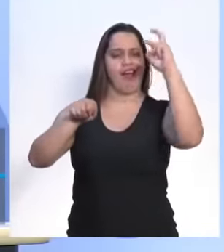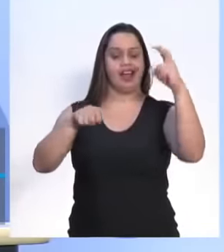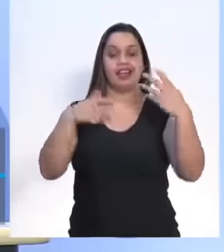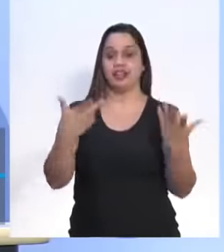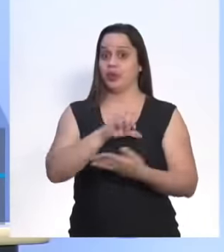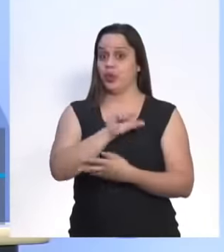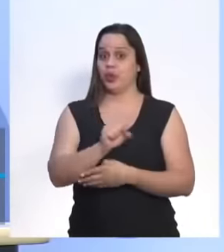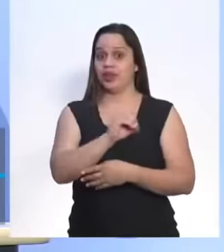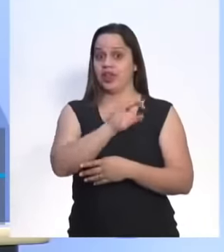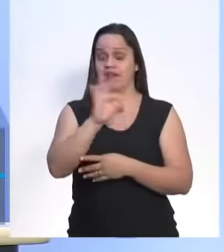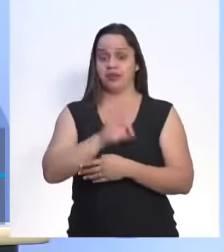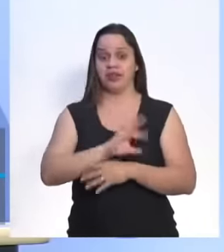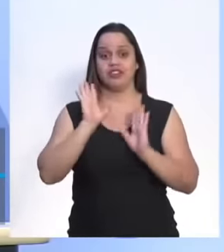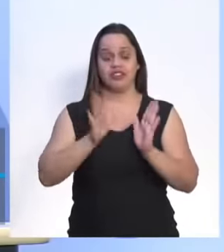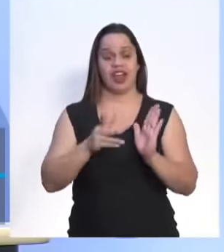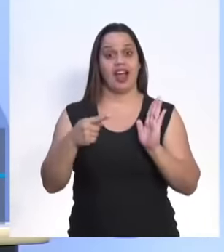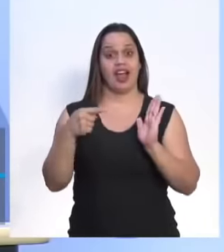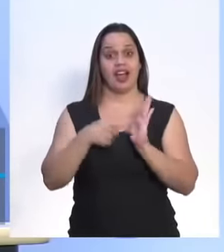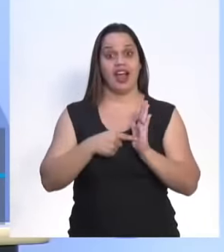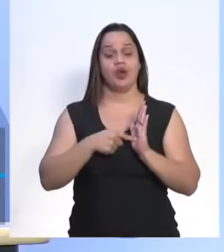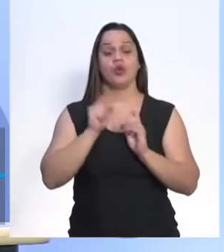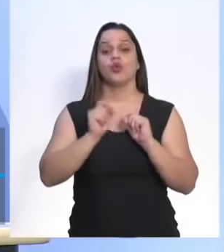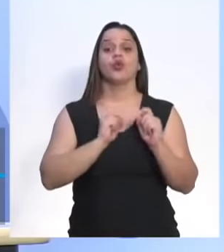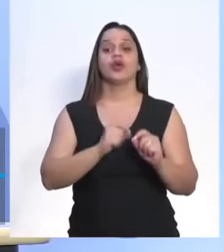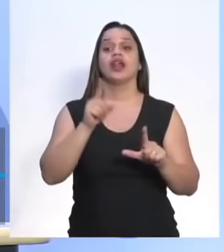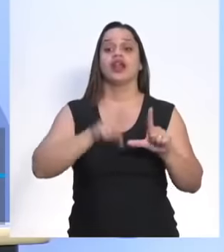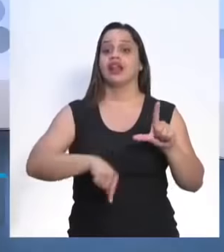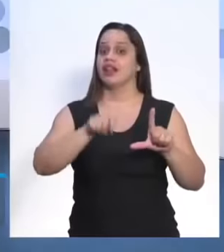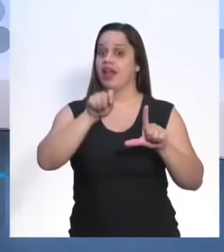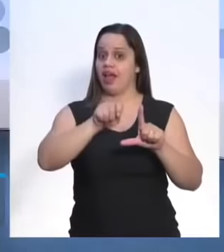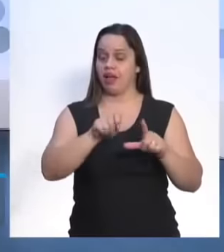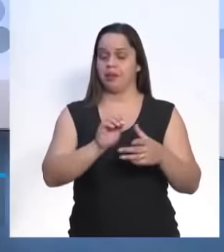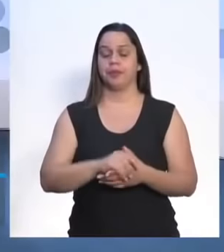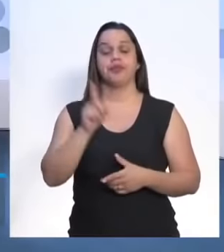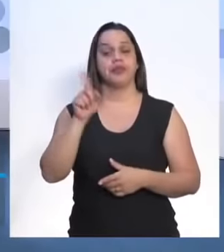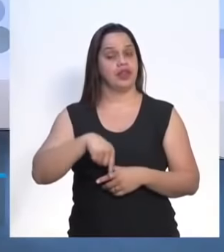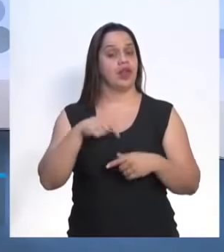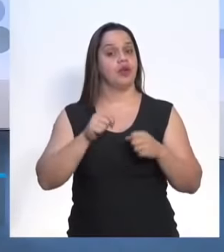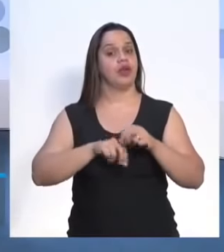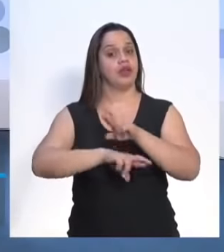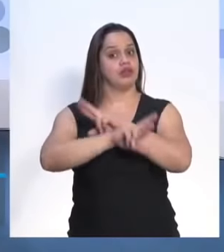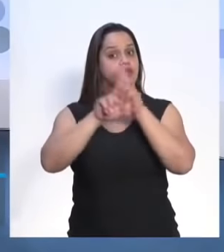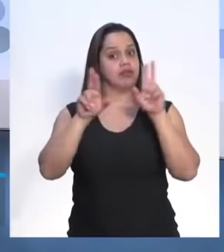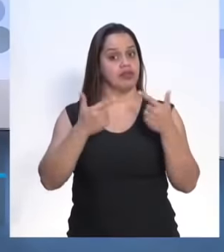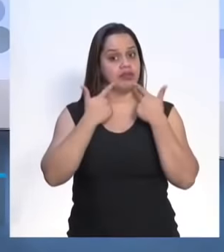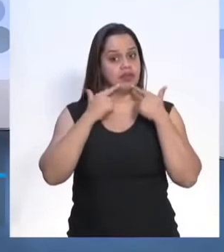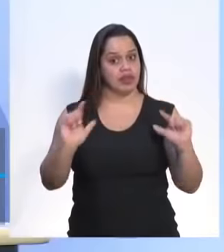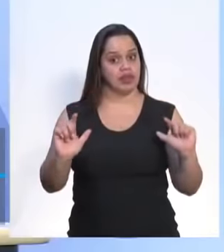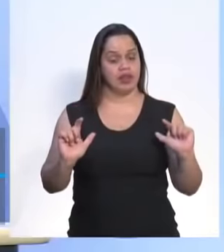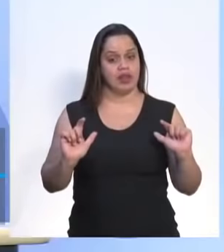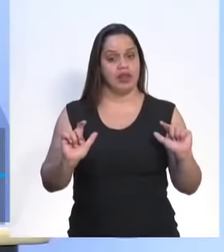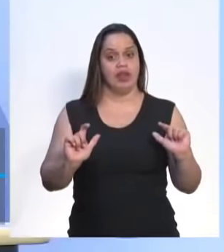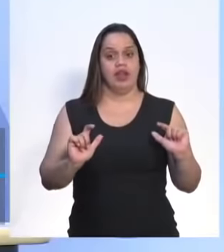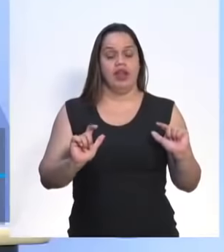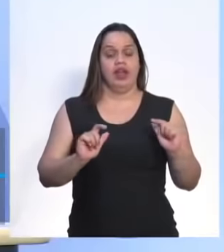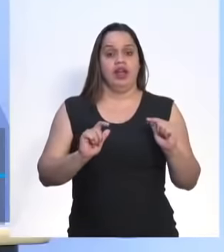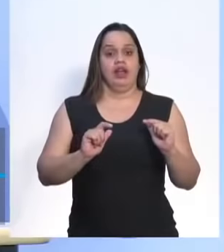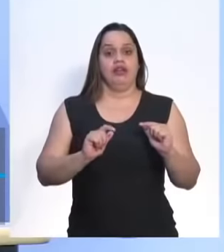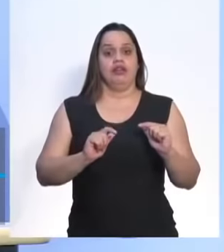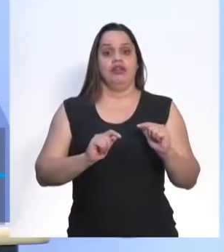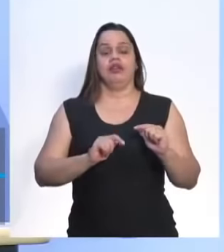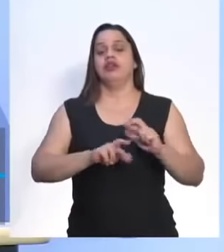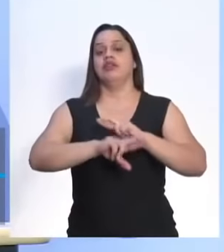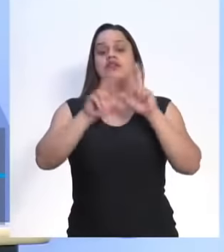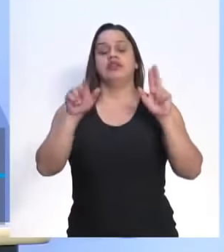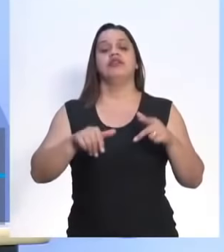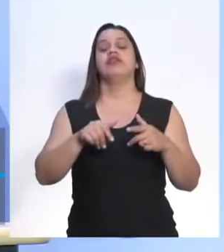aqui está apontando letra A. Eu acho que até mais. Que seria uma variação mais, né, de 80%. Acho que é. Uma variação regional, pouquíssimos